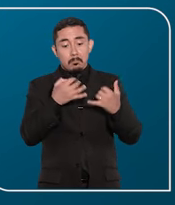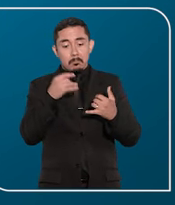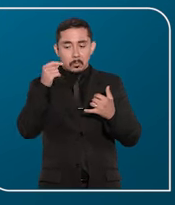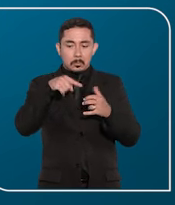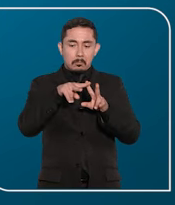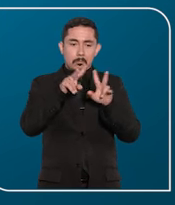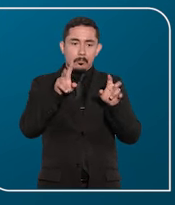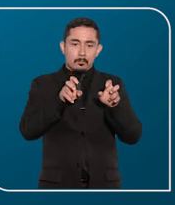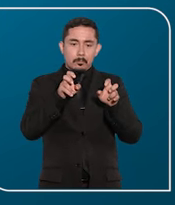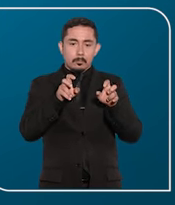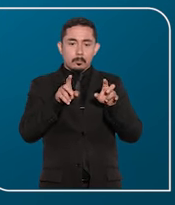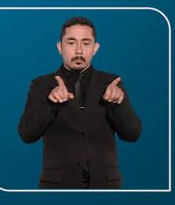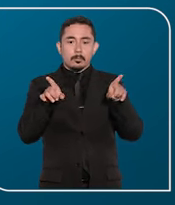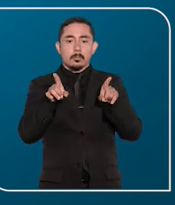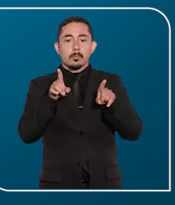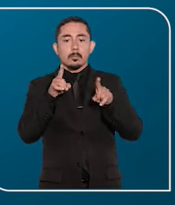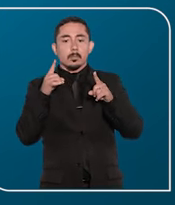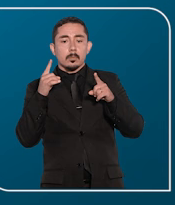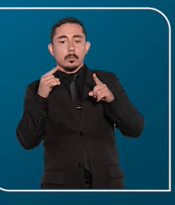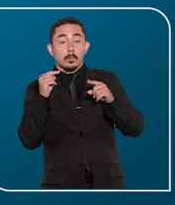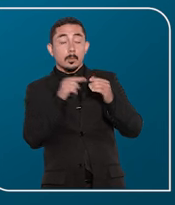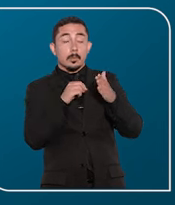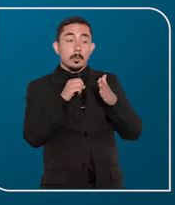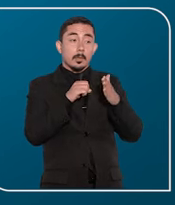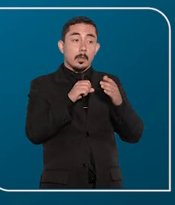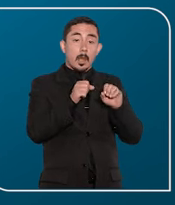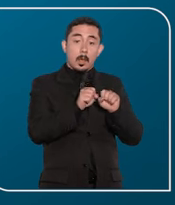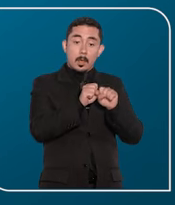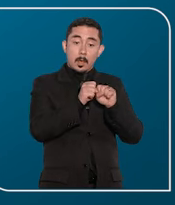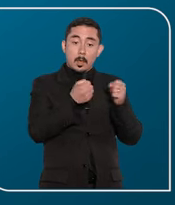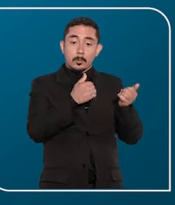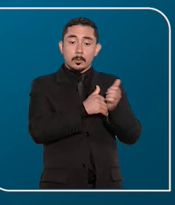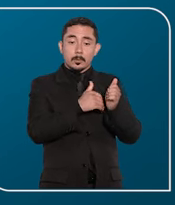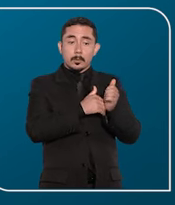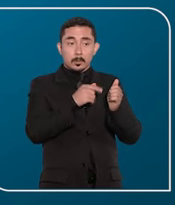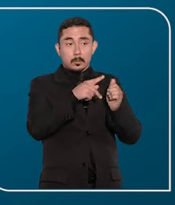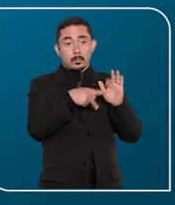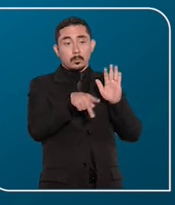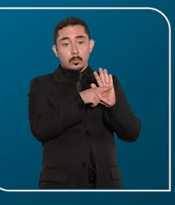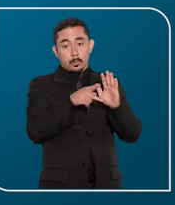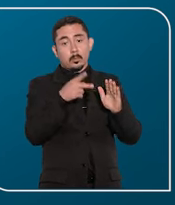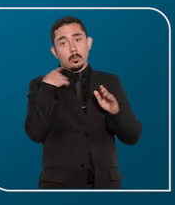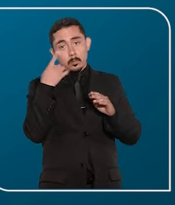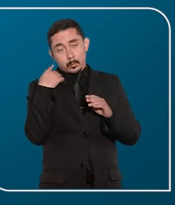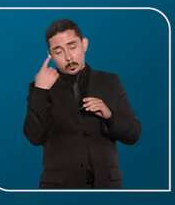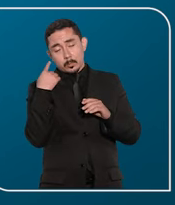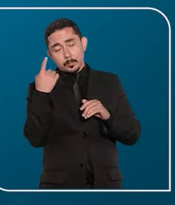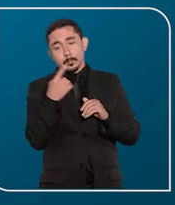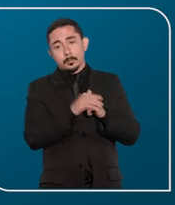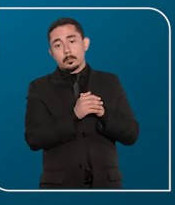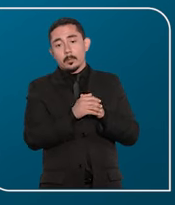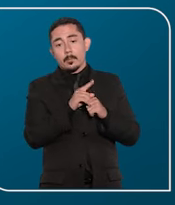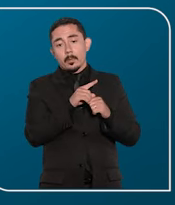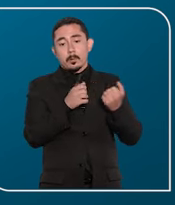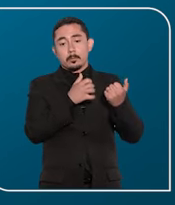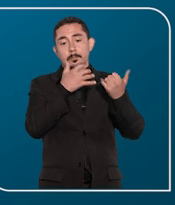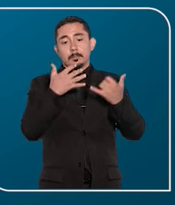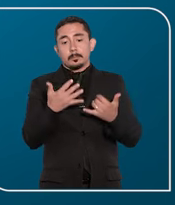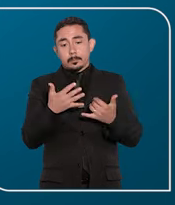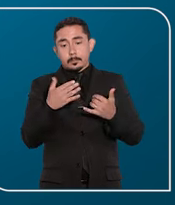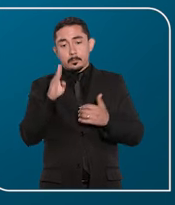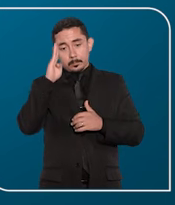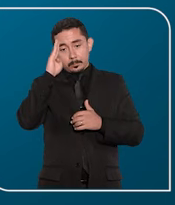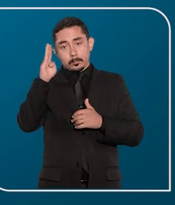né? A inviolabilidade do local de trabalho, dos instrumentos de trabalho do advogado, Ela vem